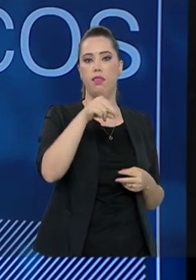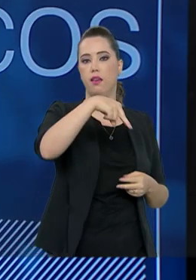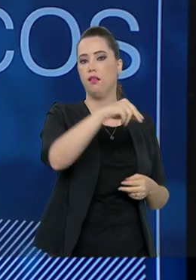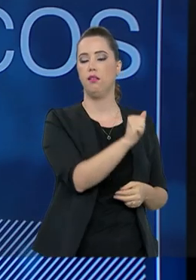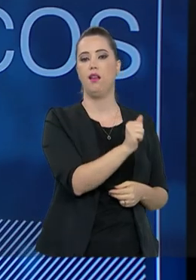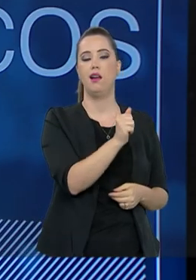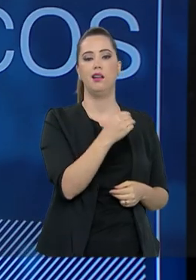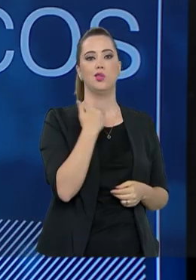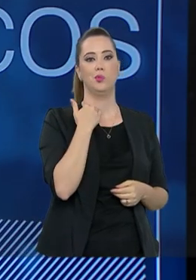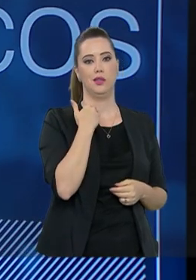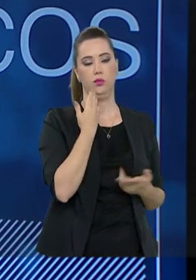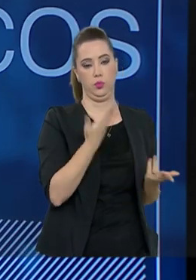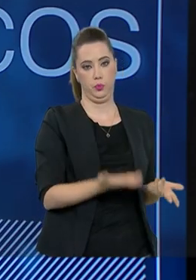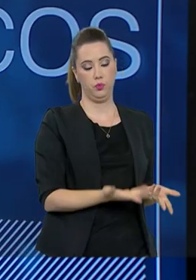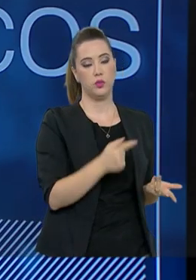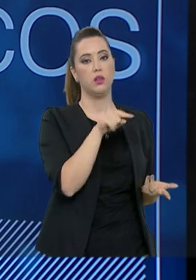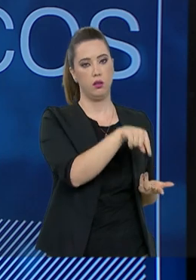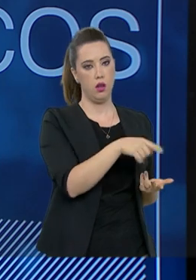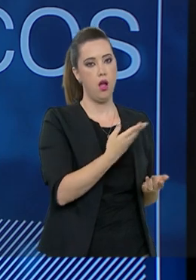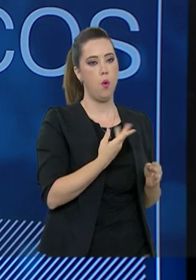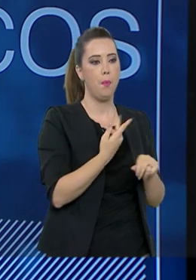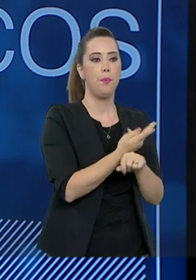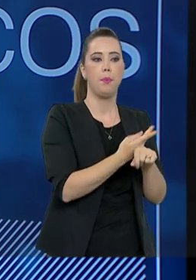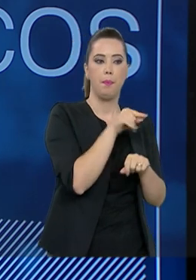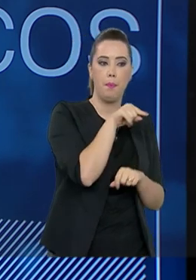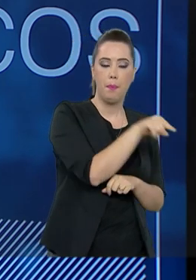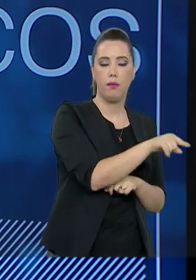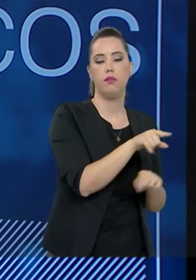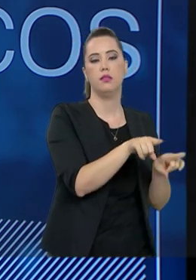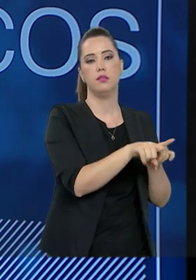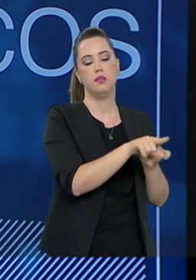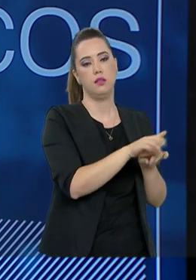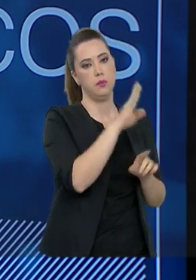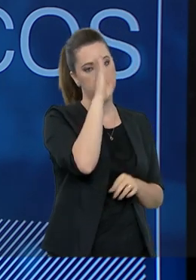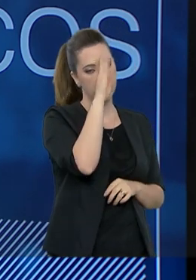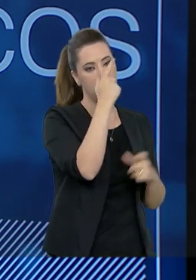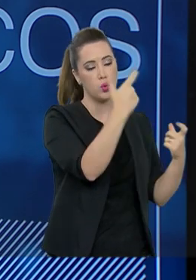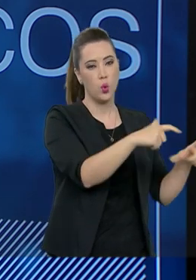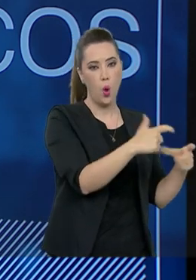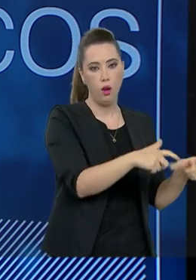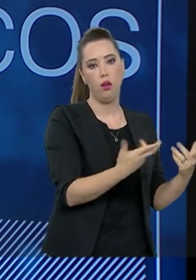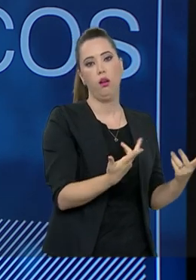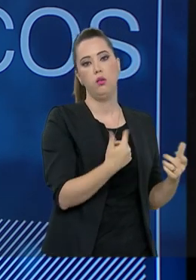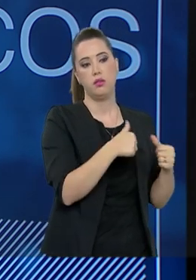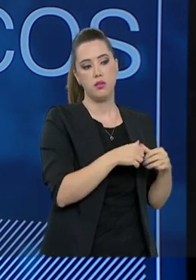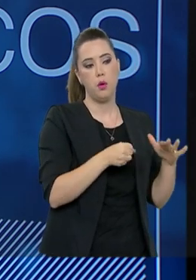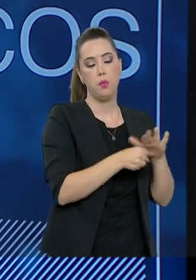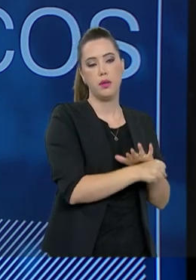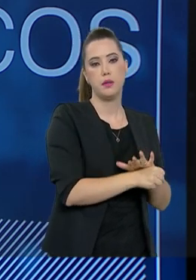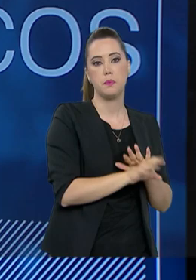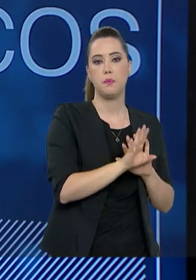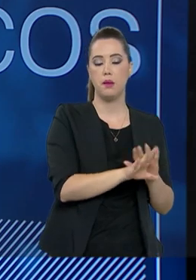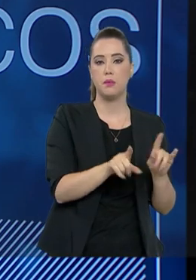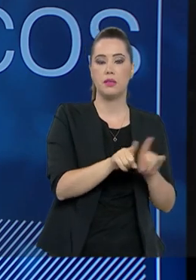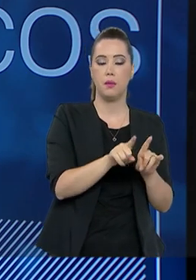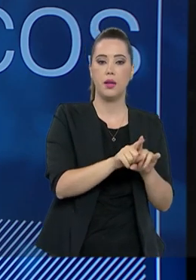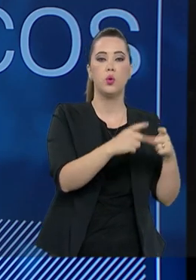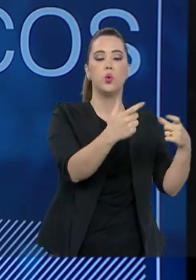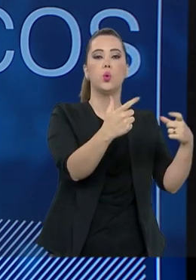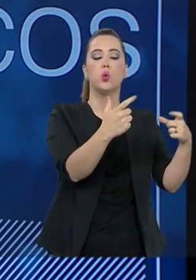Então, nesse momento, as coletas estão sendo feitas principalmente nos presídios, tá, dos condenados. Já no local de crime,